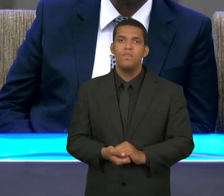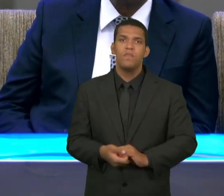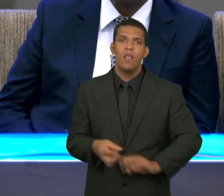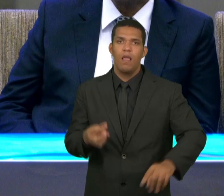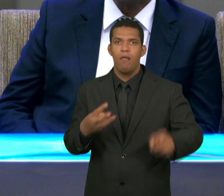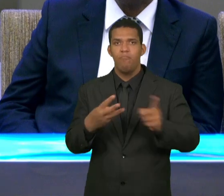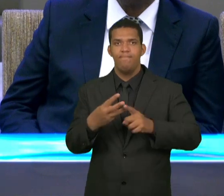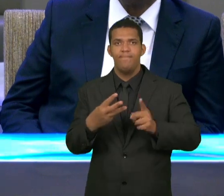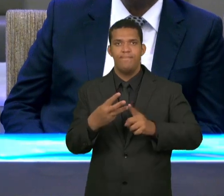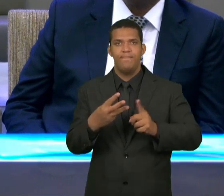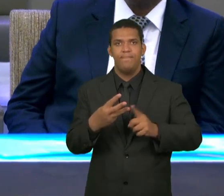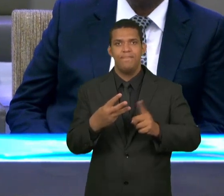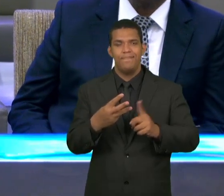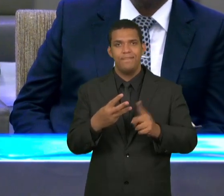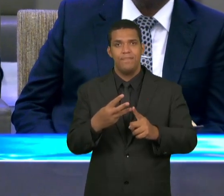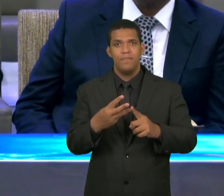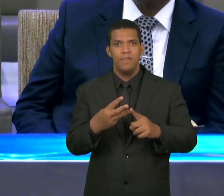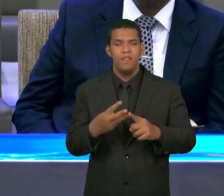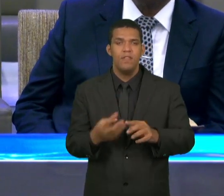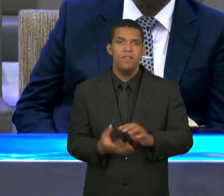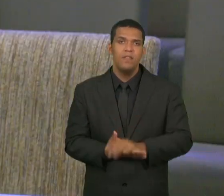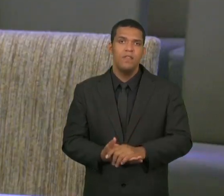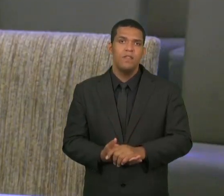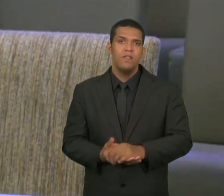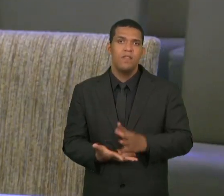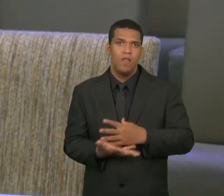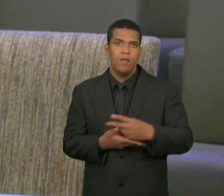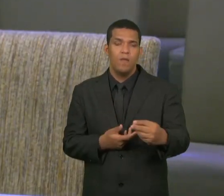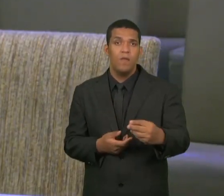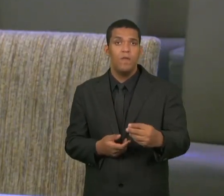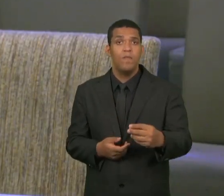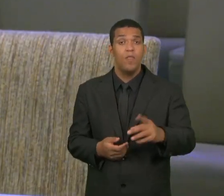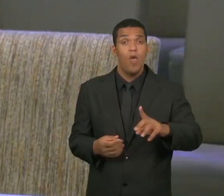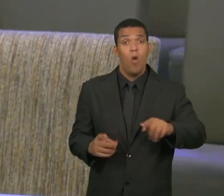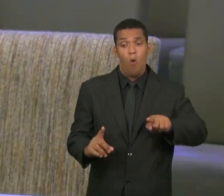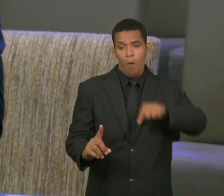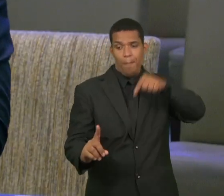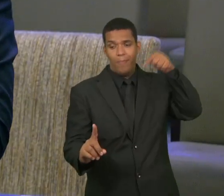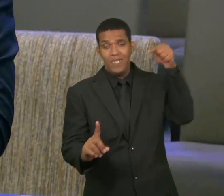Terceiro lugar, diga comigo bem forte: o propósito divino